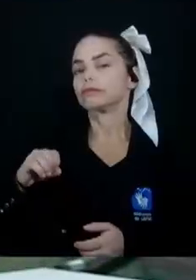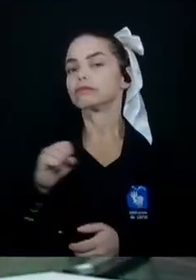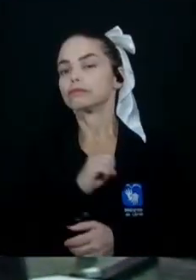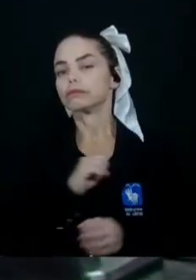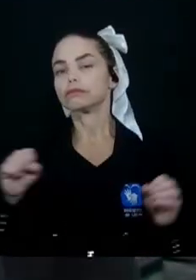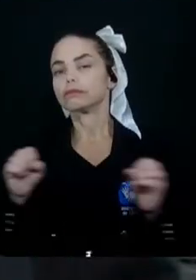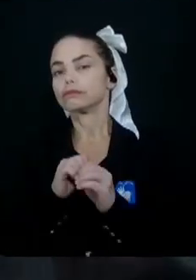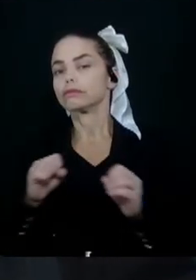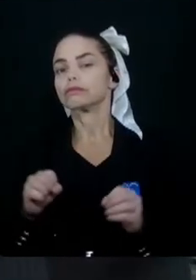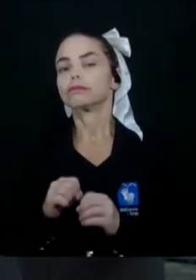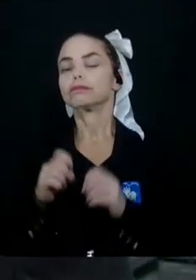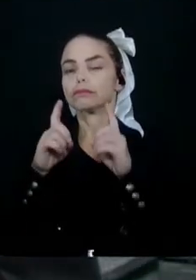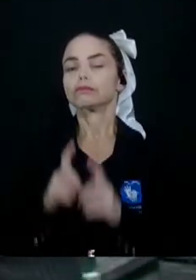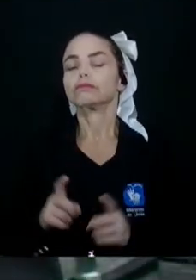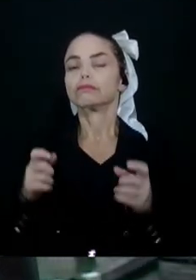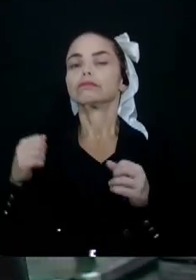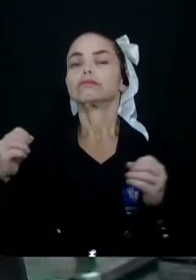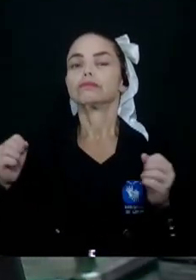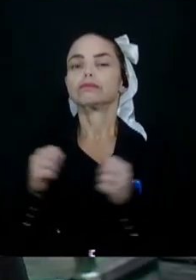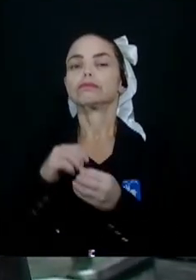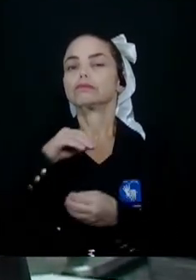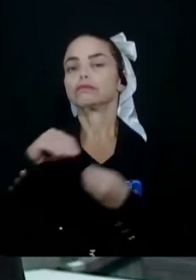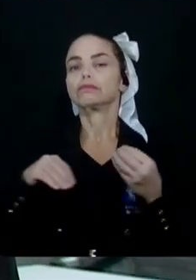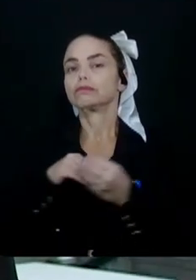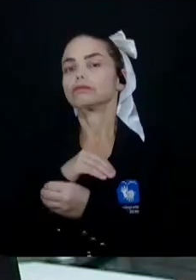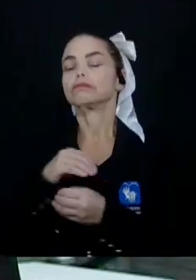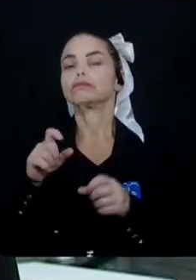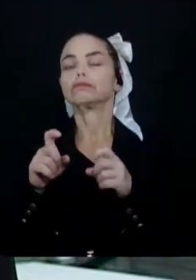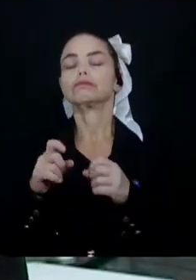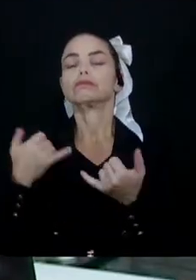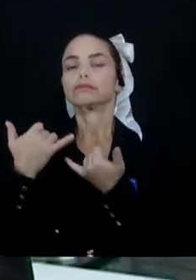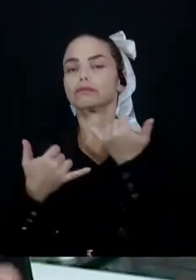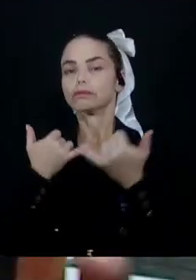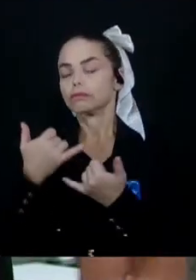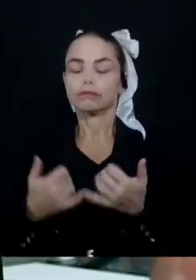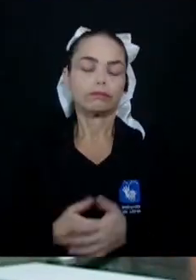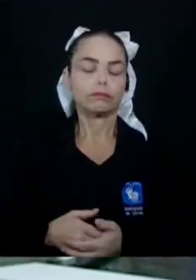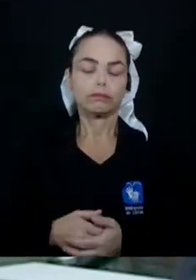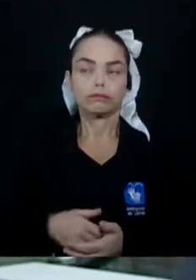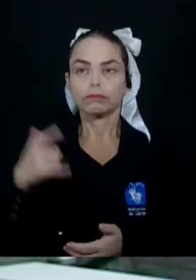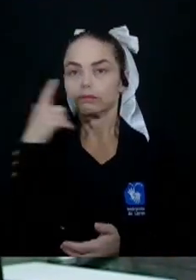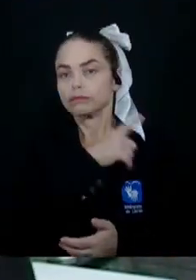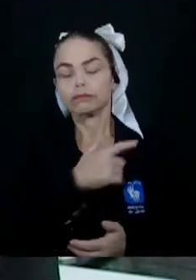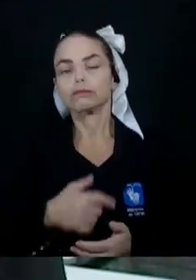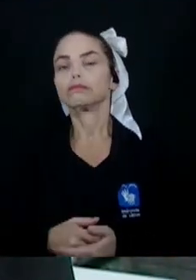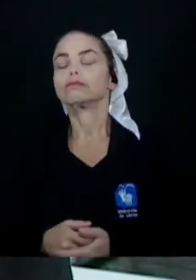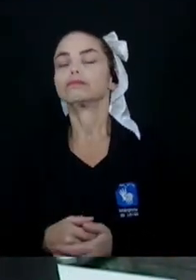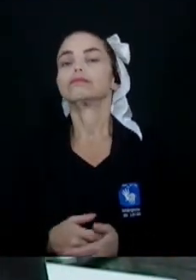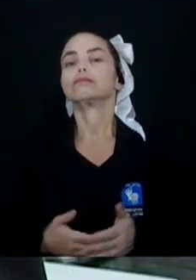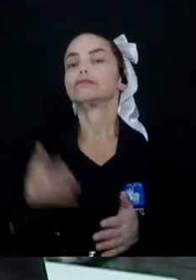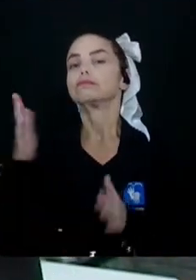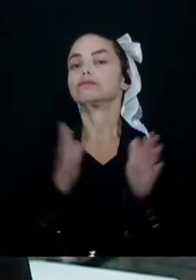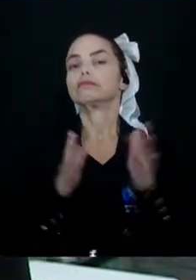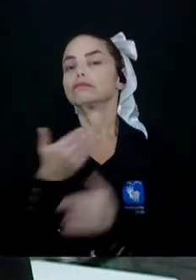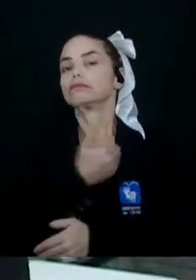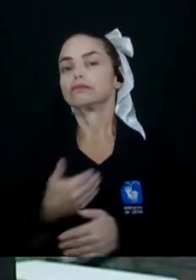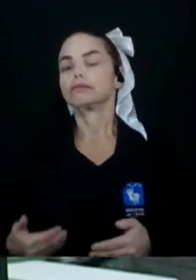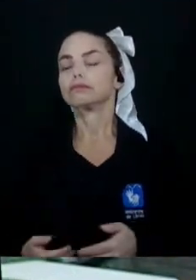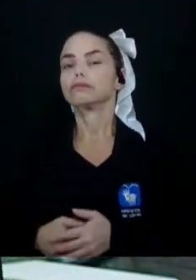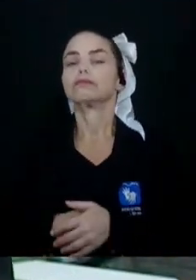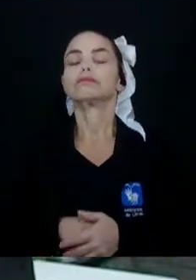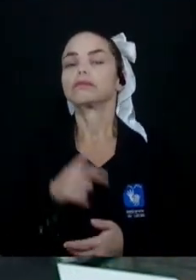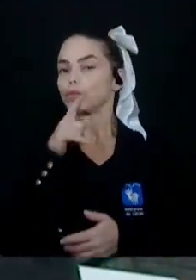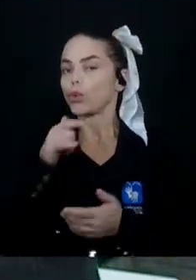juntas. Quero dizer aqui, tem um que a gente conseguiu no meu primeiro mandato, a gente conseguiu levar lá para o Parque das Águas. Lá tem um